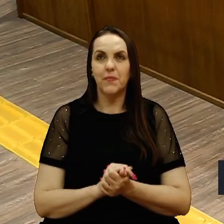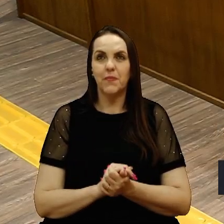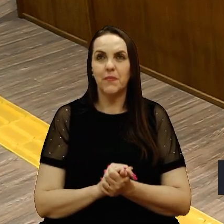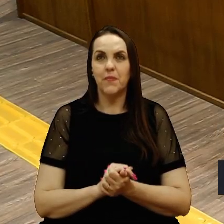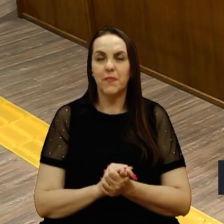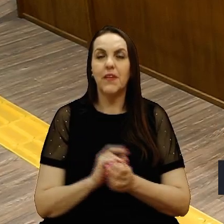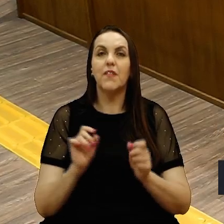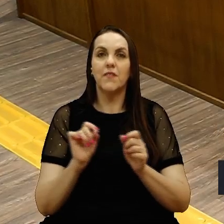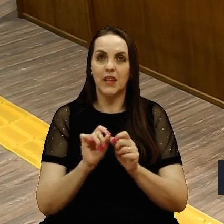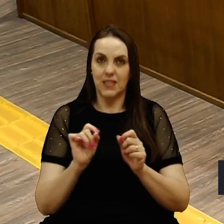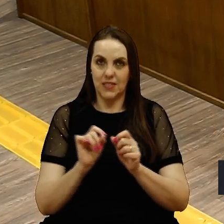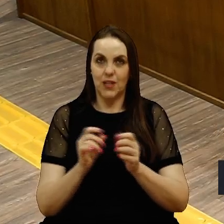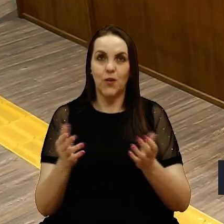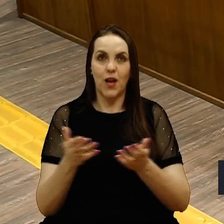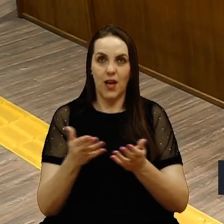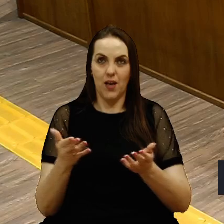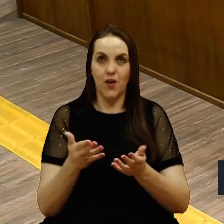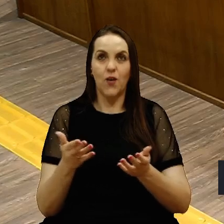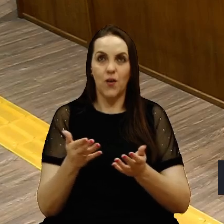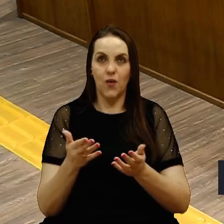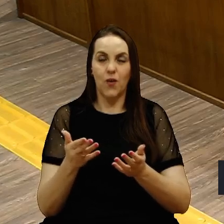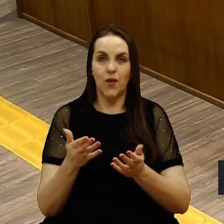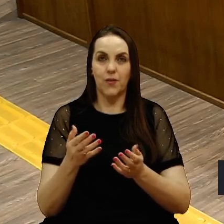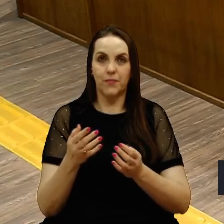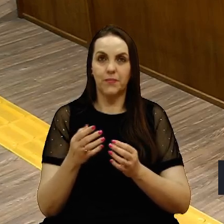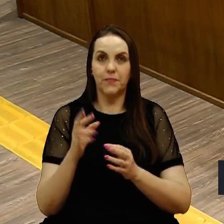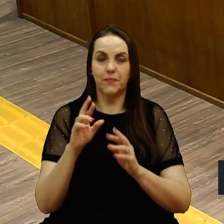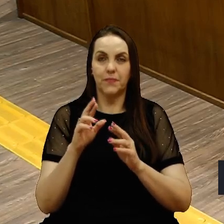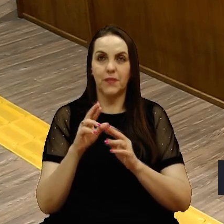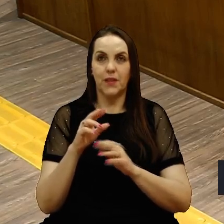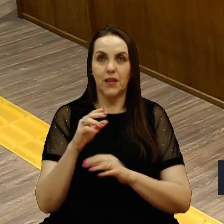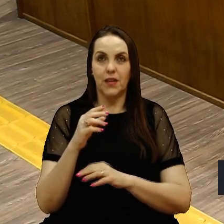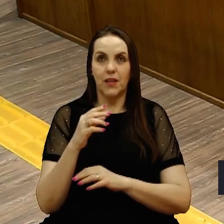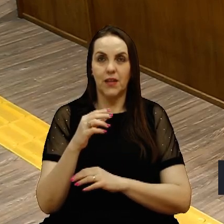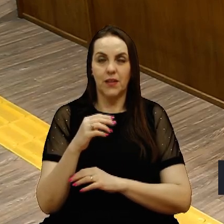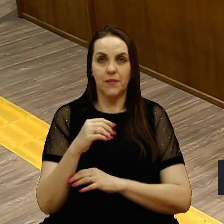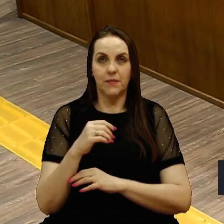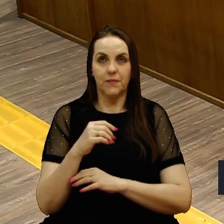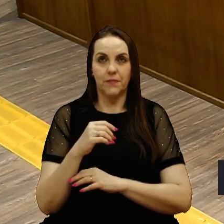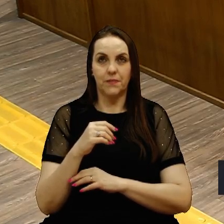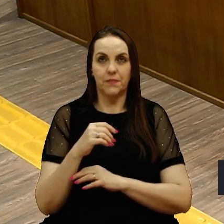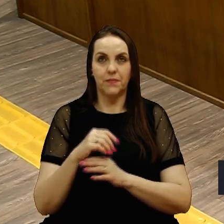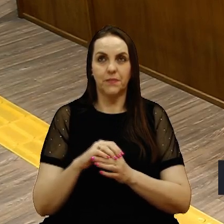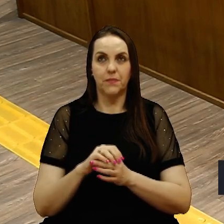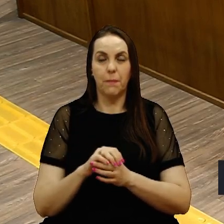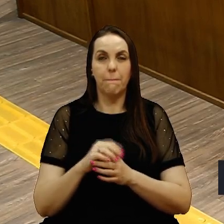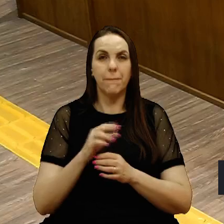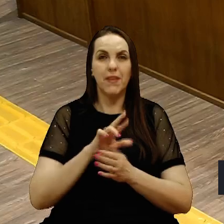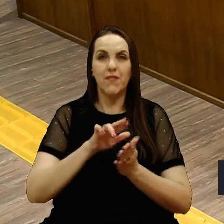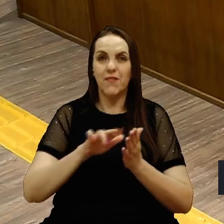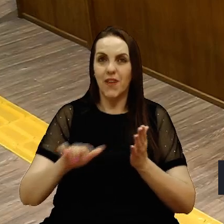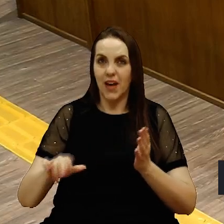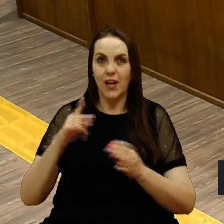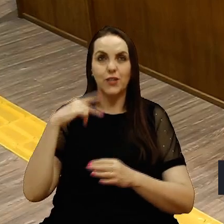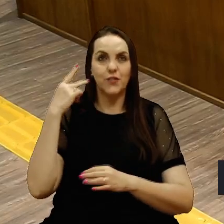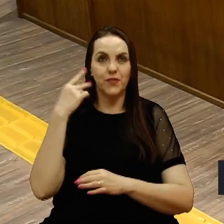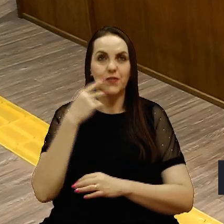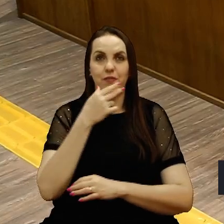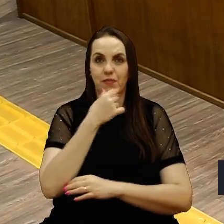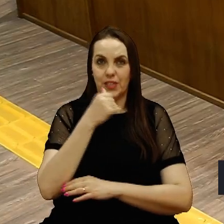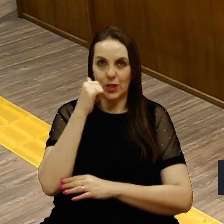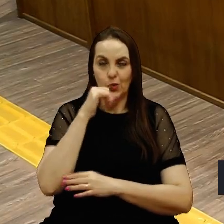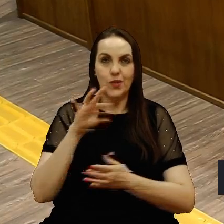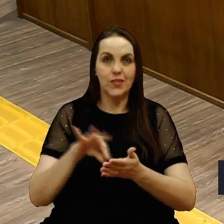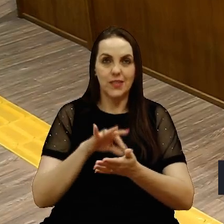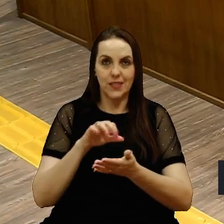estamos realizando agora a última sessão ordinária, penúltima sessão ordinária do ano. Temos vários vereadores inscritos e precisamos garantir